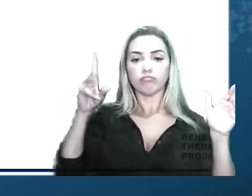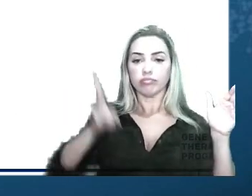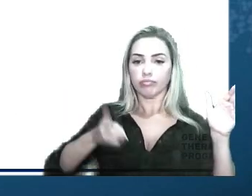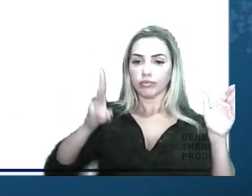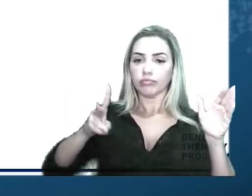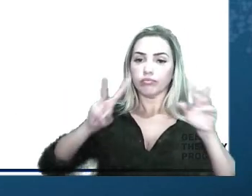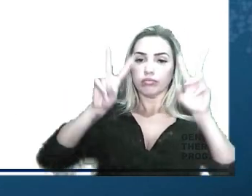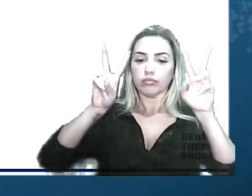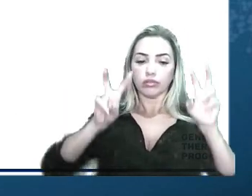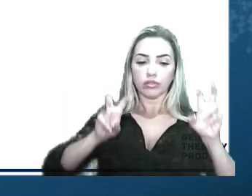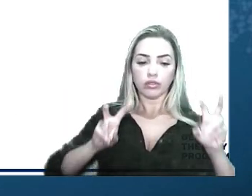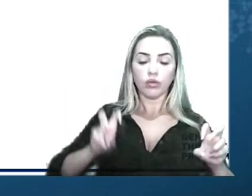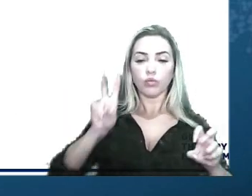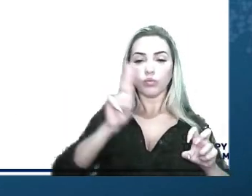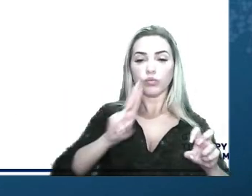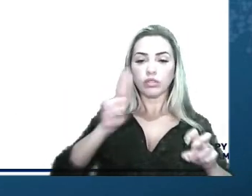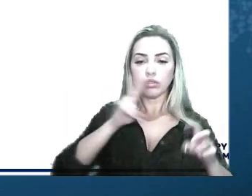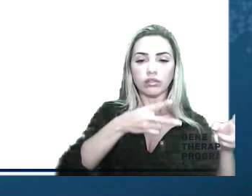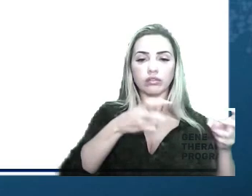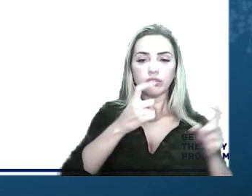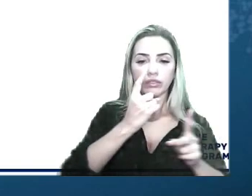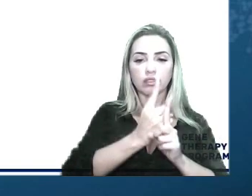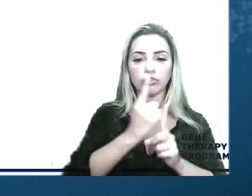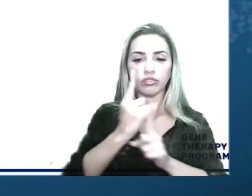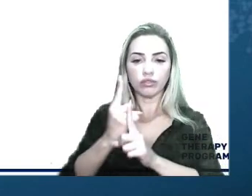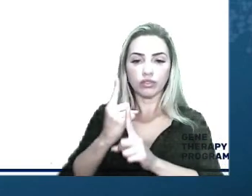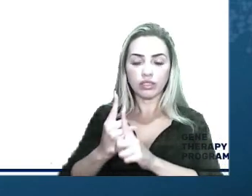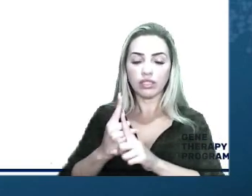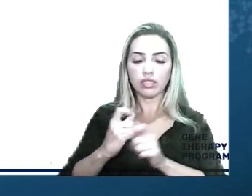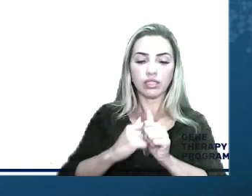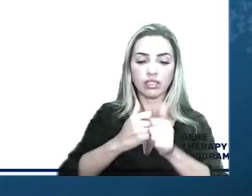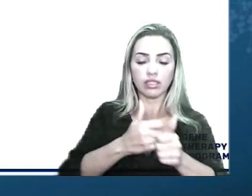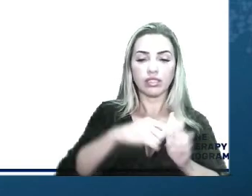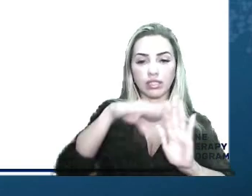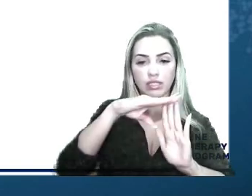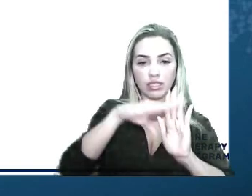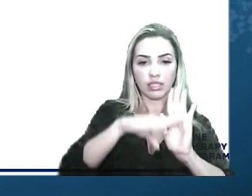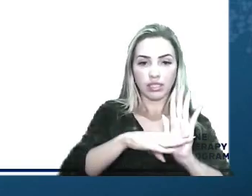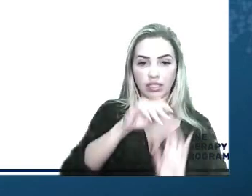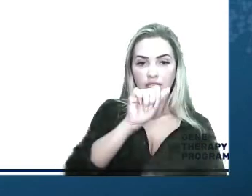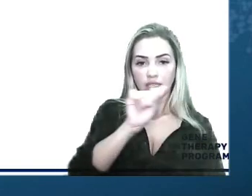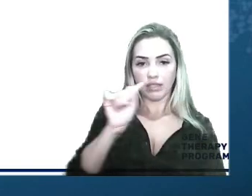deles através da identificação de sequências de AAV,